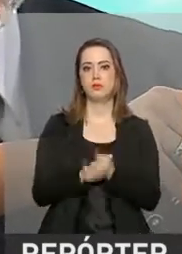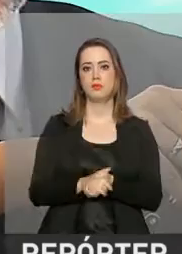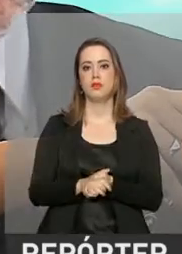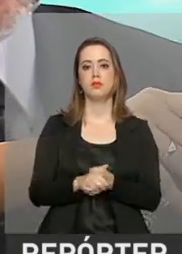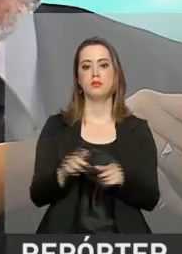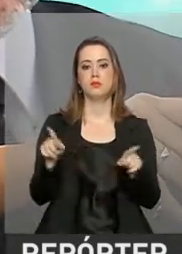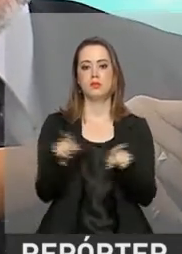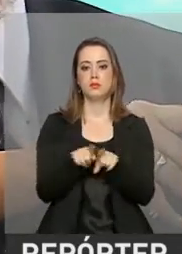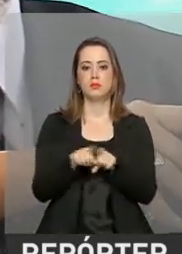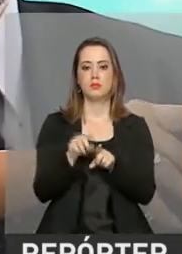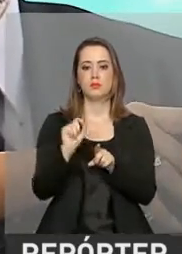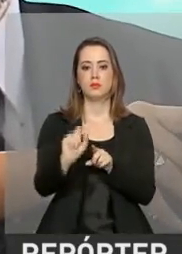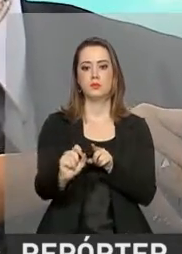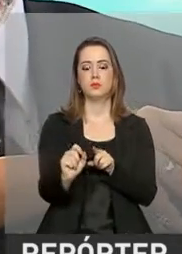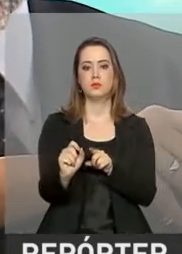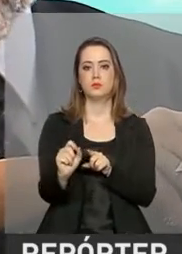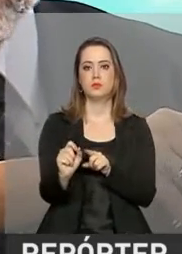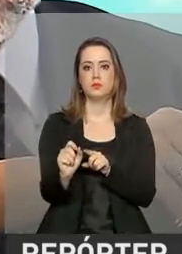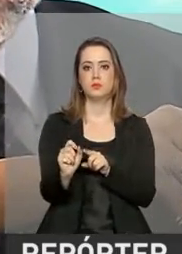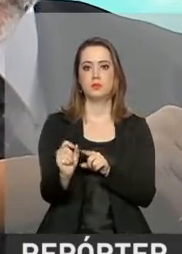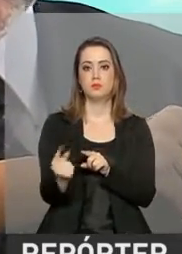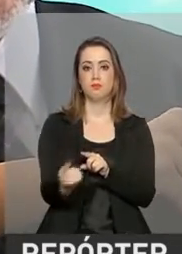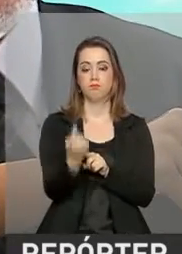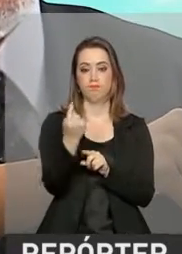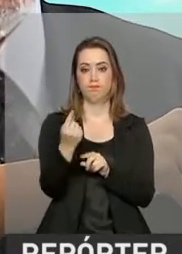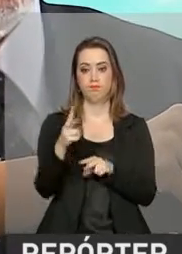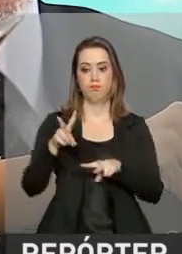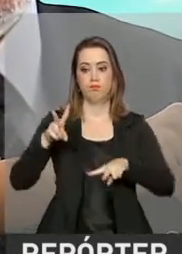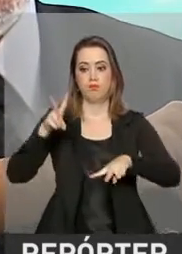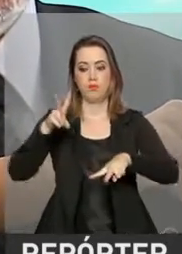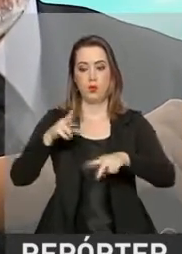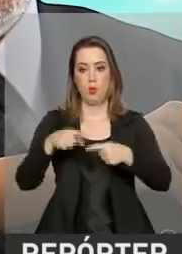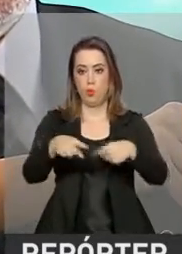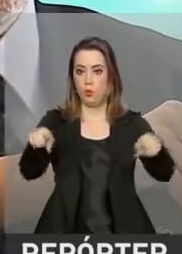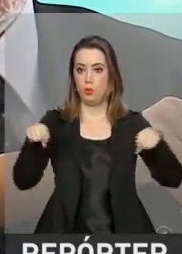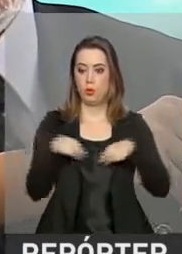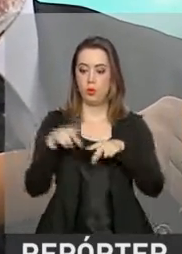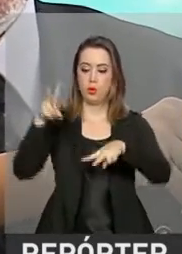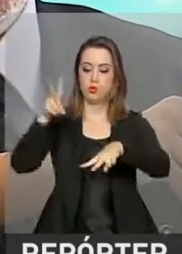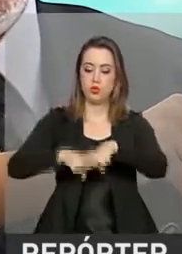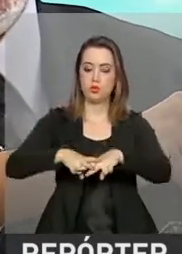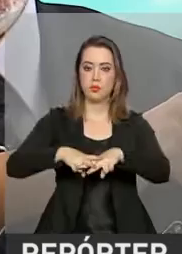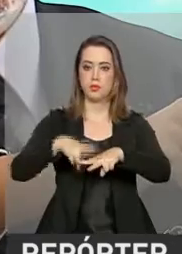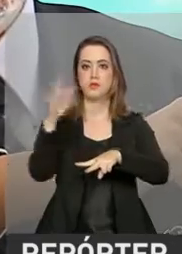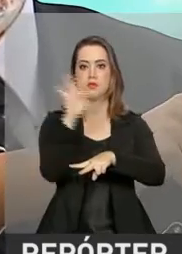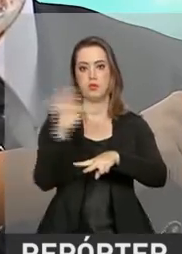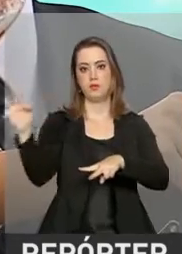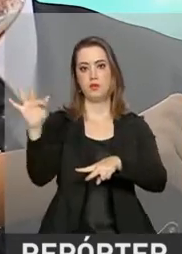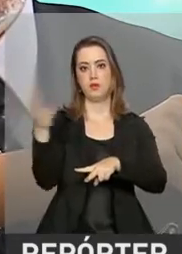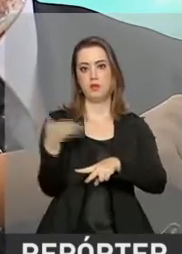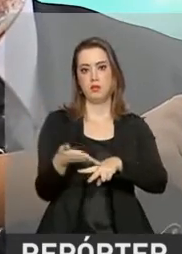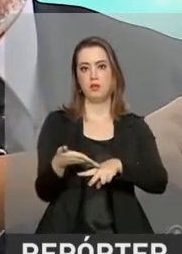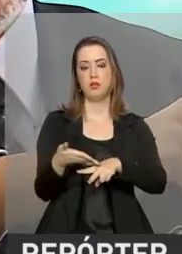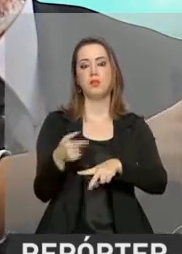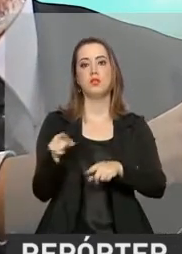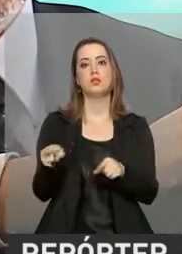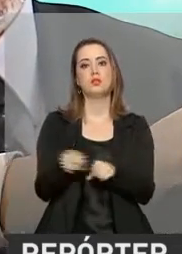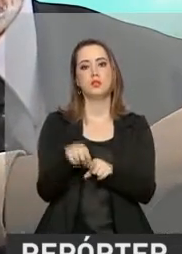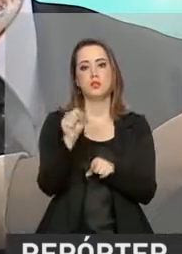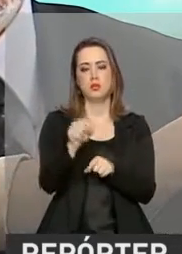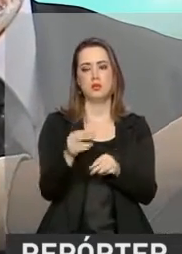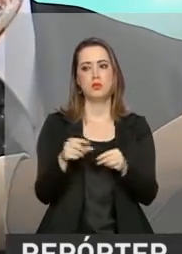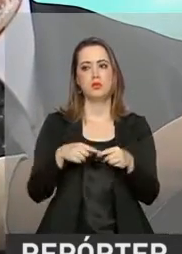também um presídio central um presídio federal na incluindo a